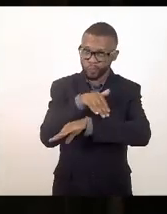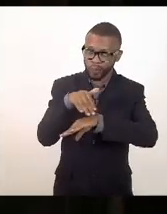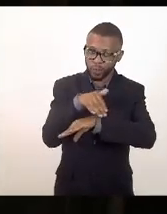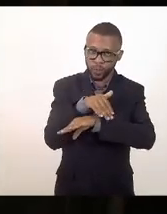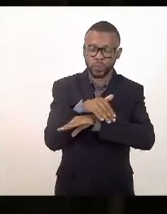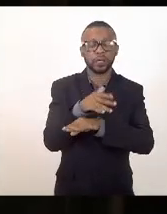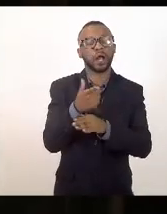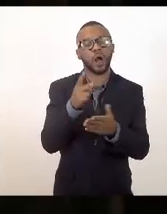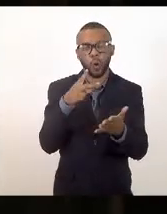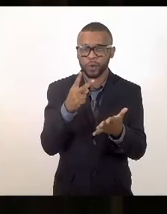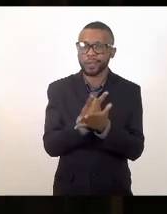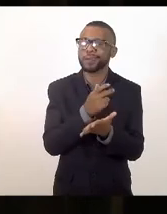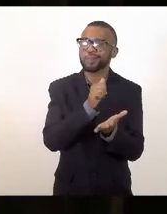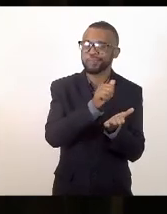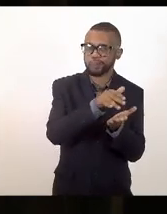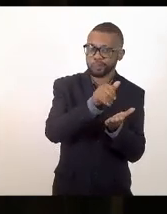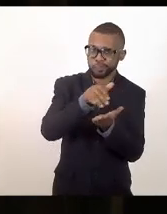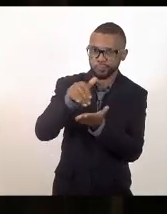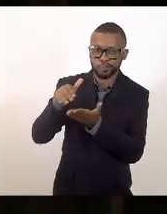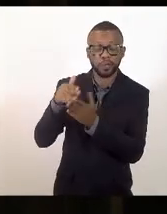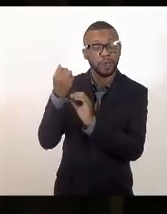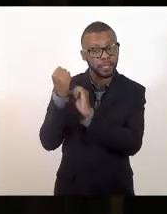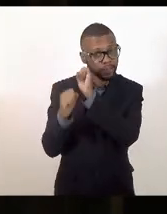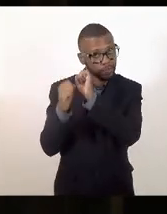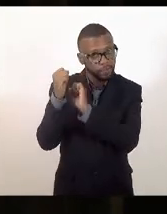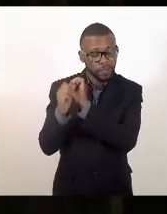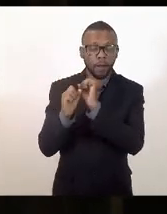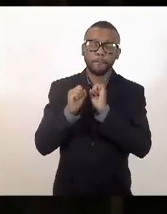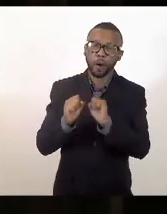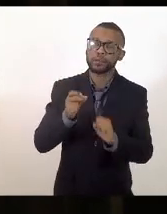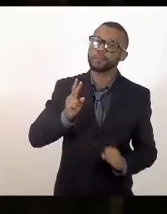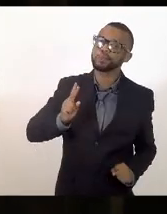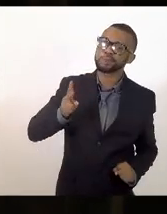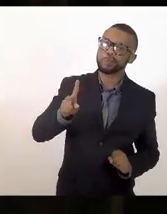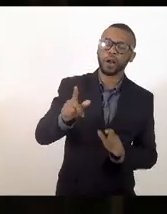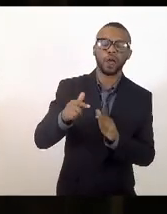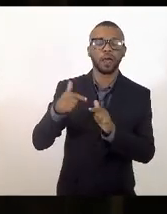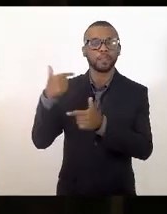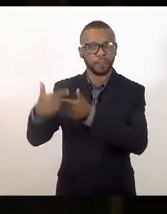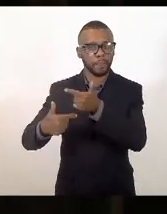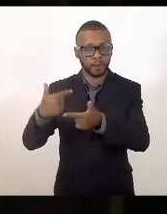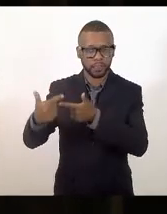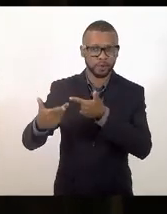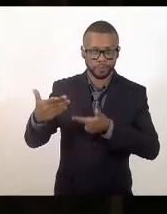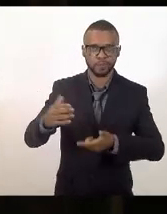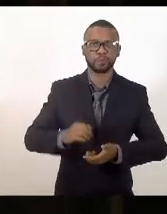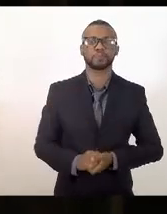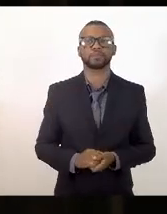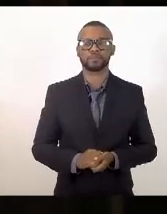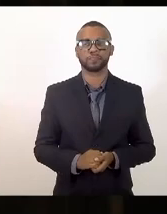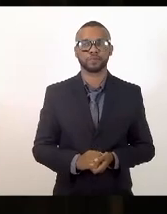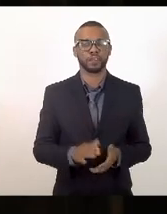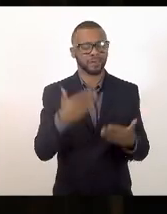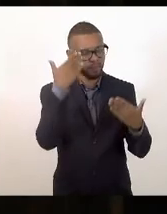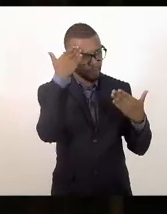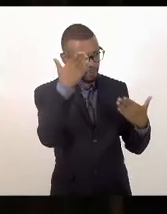as demissões, e que essas empresas possam continuar operando. Presidente Marta Rocha, muito